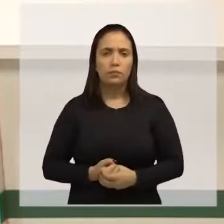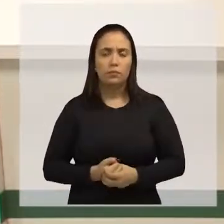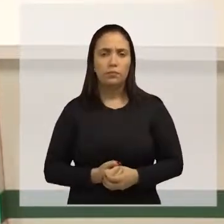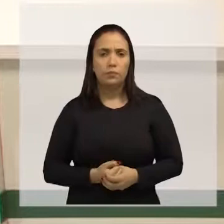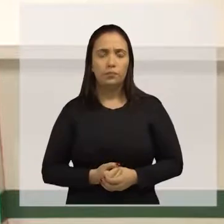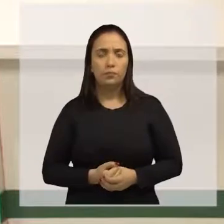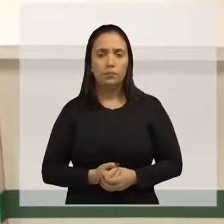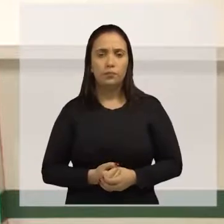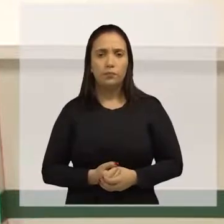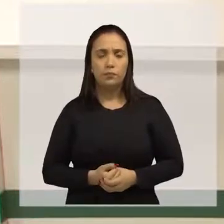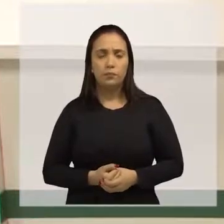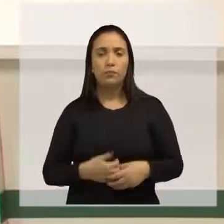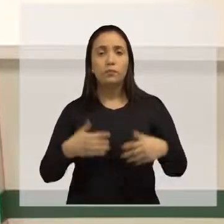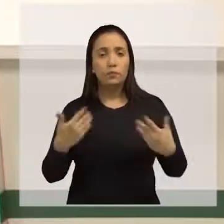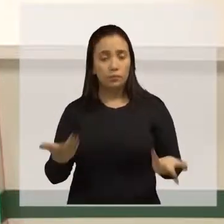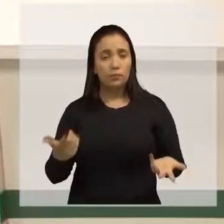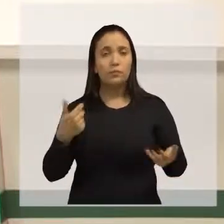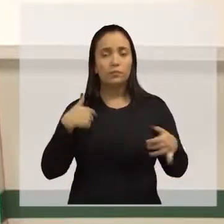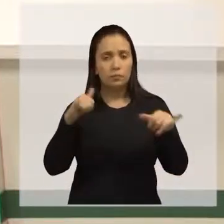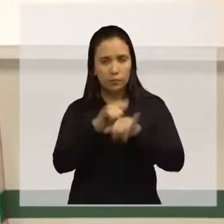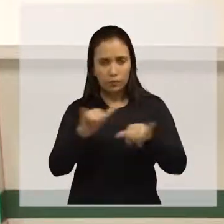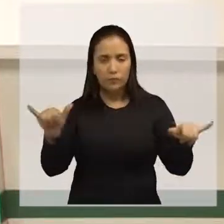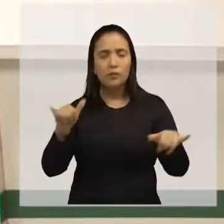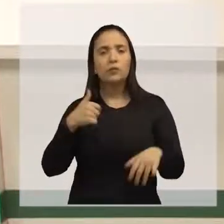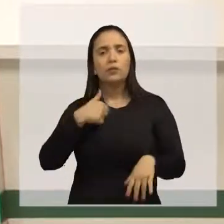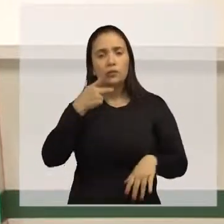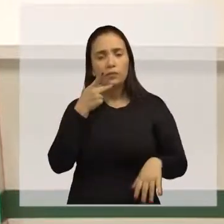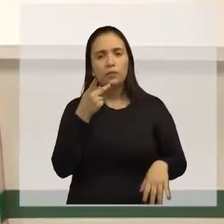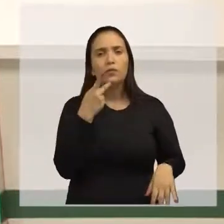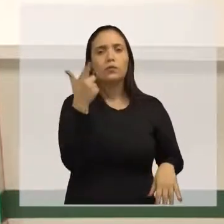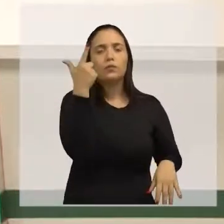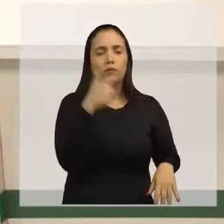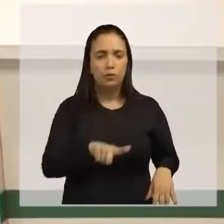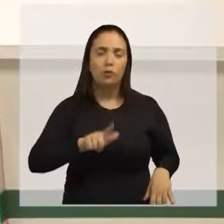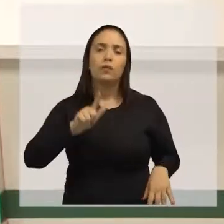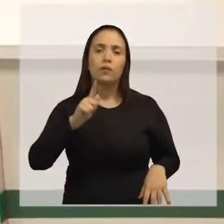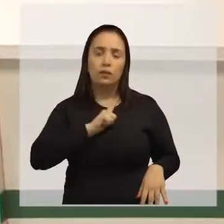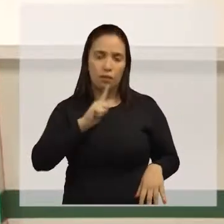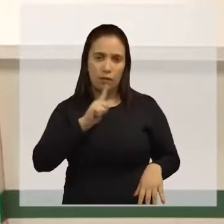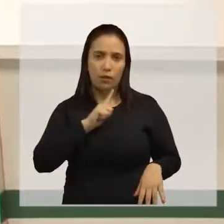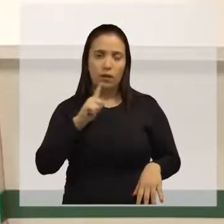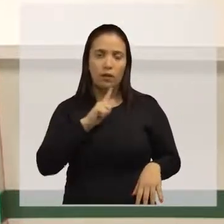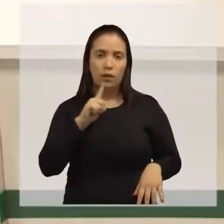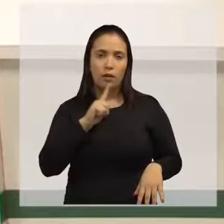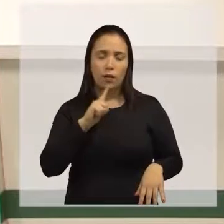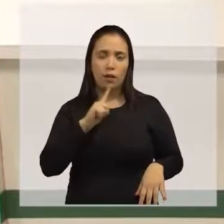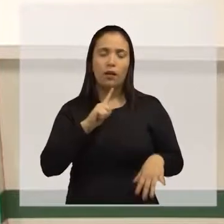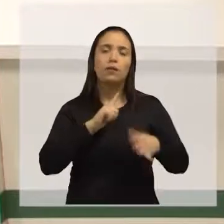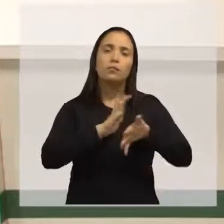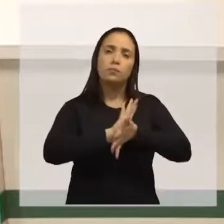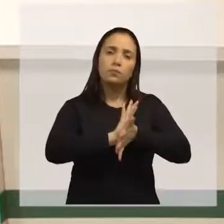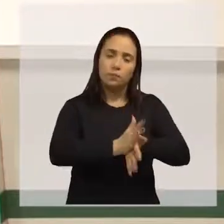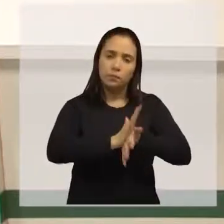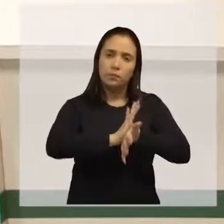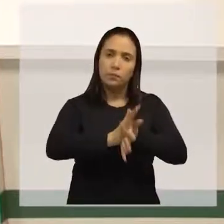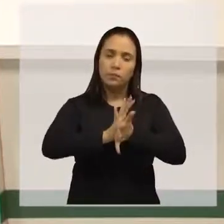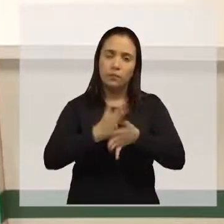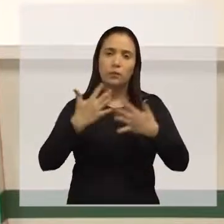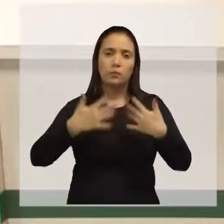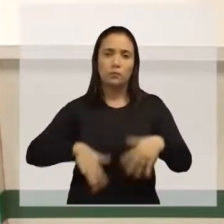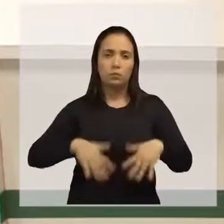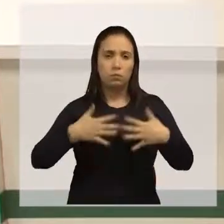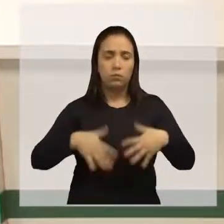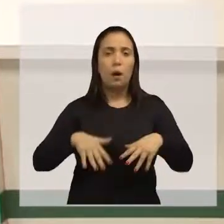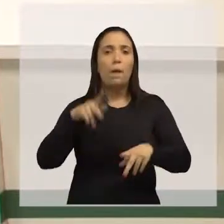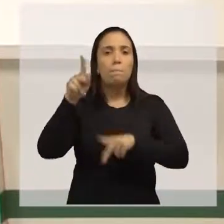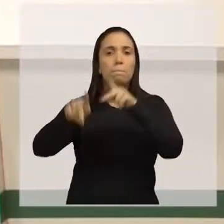coisa eu vou iniciar, já falei disso e vou continuar falando. Existe uma discriminação muito forte com outro povo nordestino,